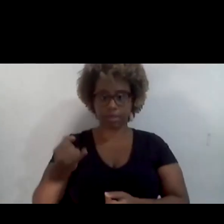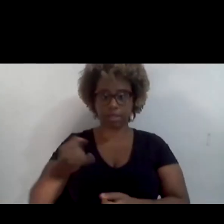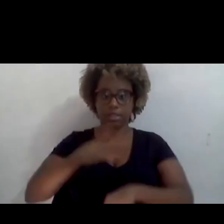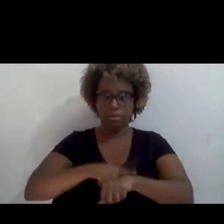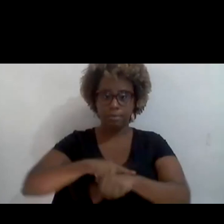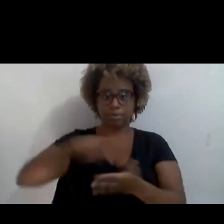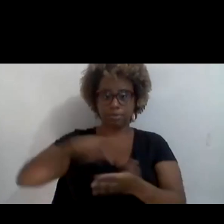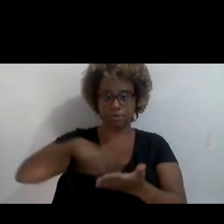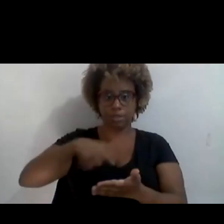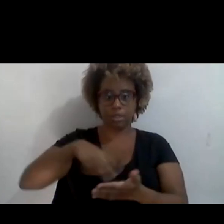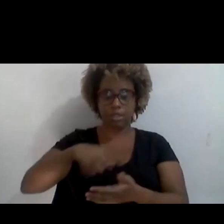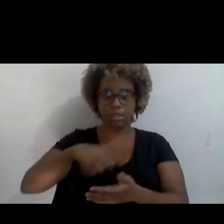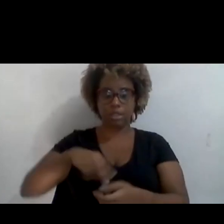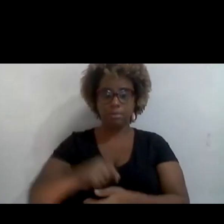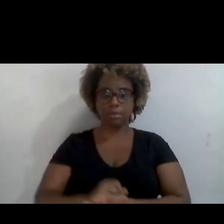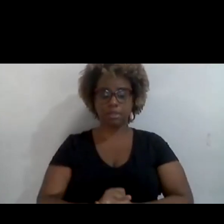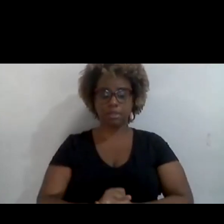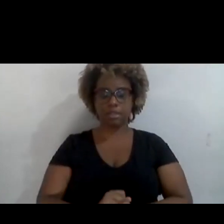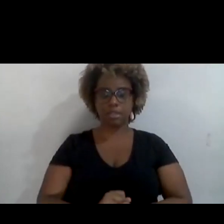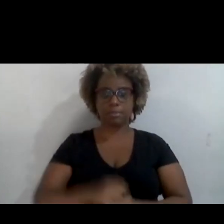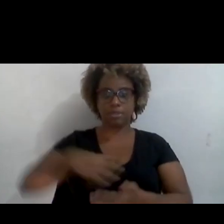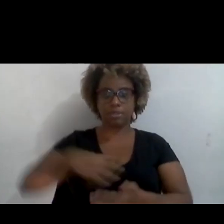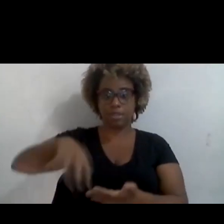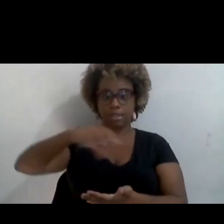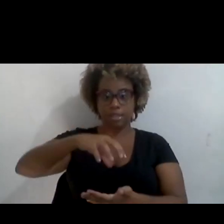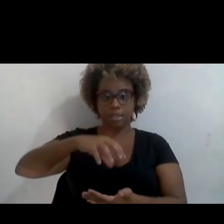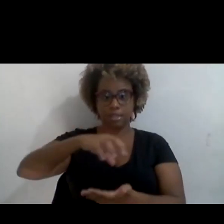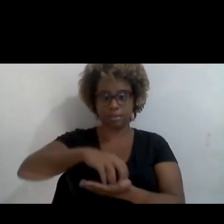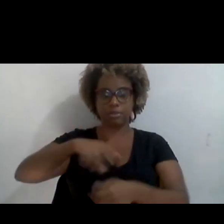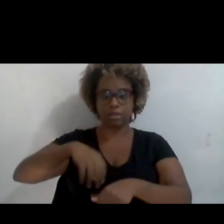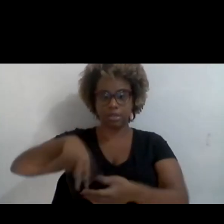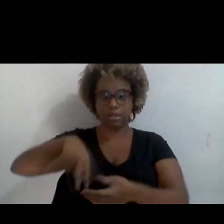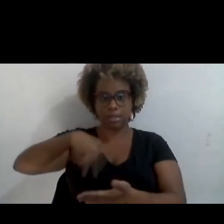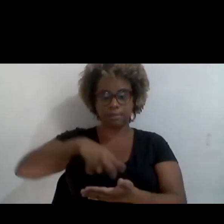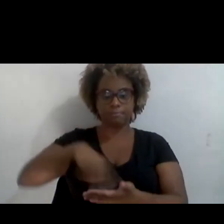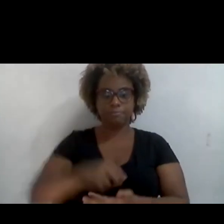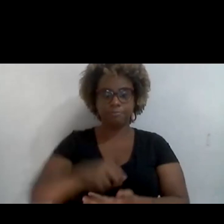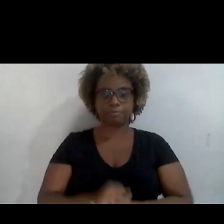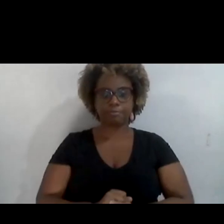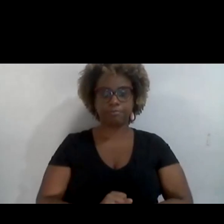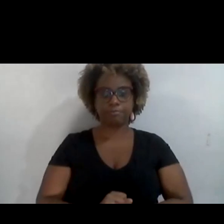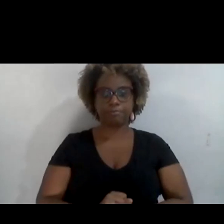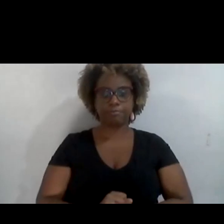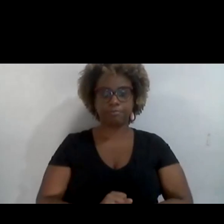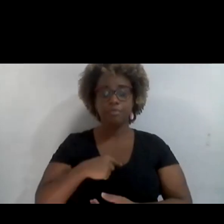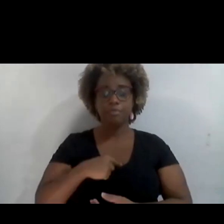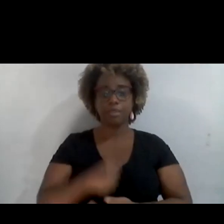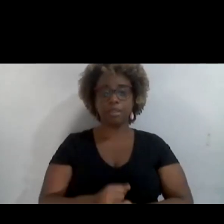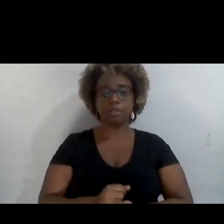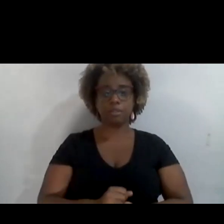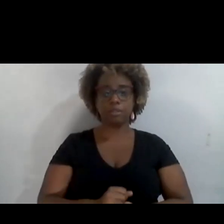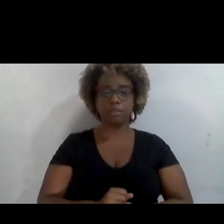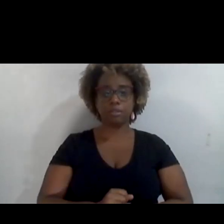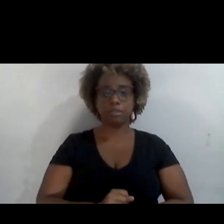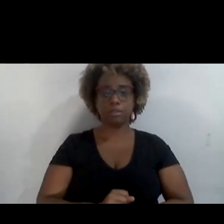se restringem à dança, né? Eu acho que seria importante que a gente tivesse, Bruno, um encontro Secult, né? Porque você trouxe todo